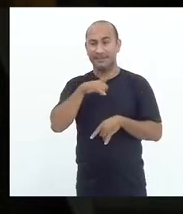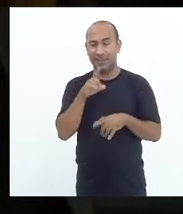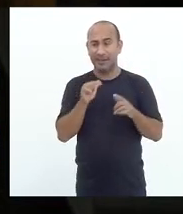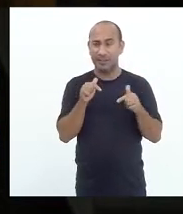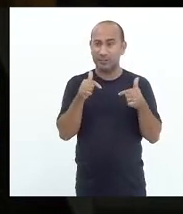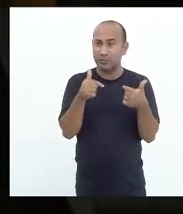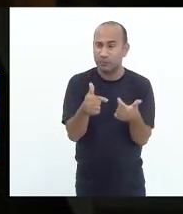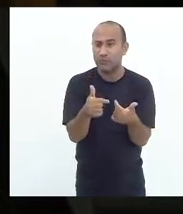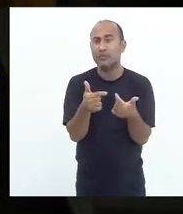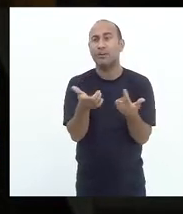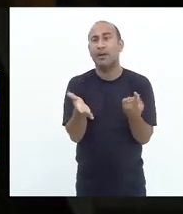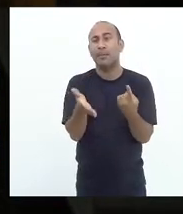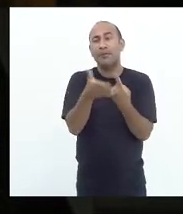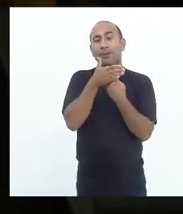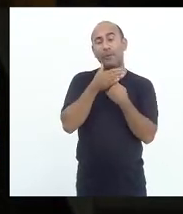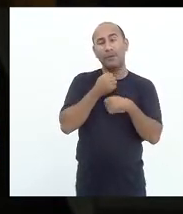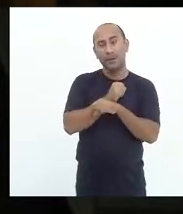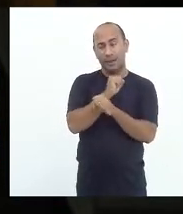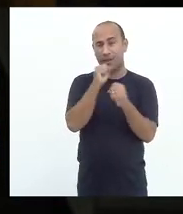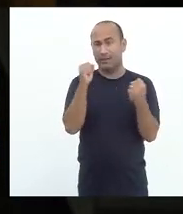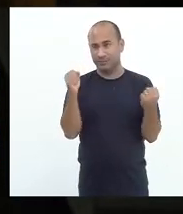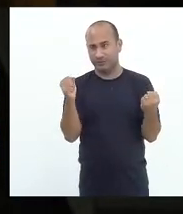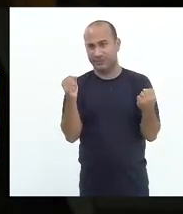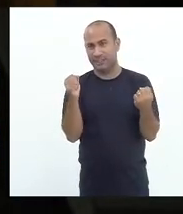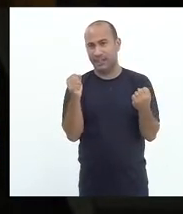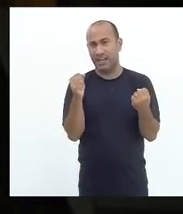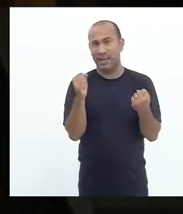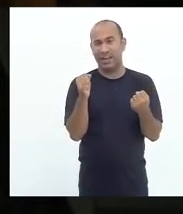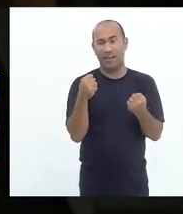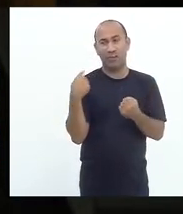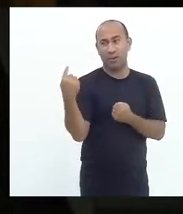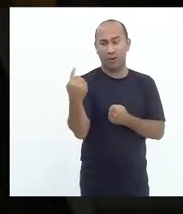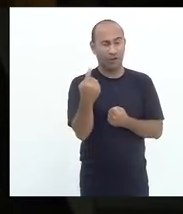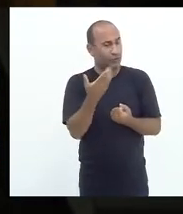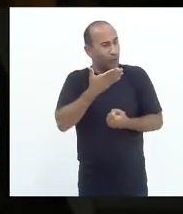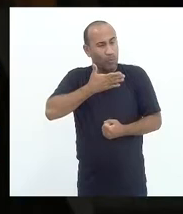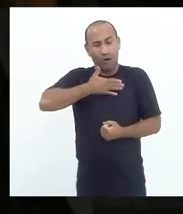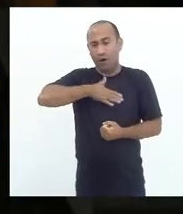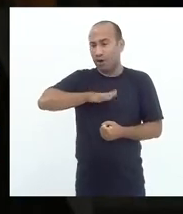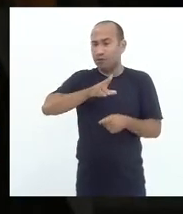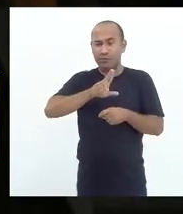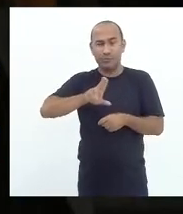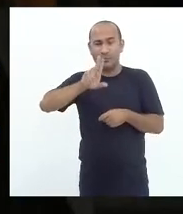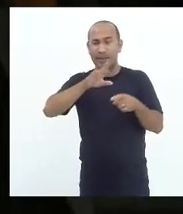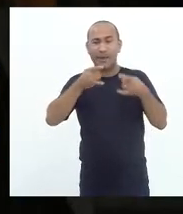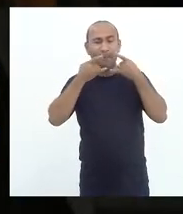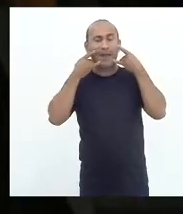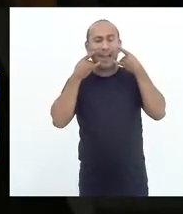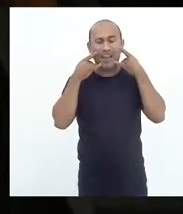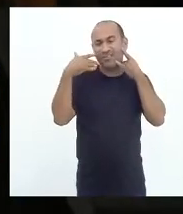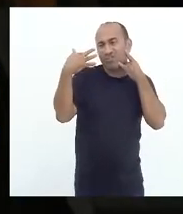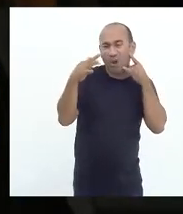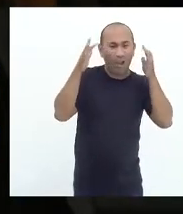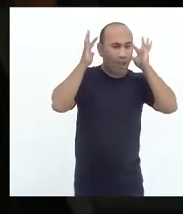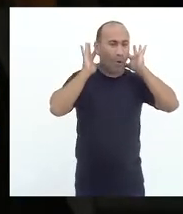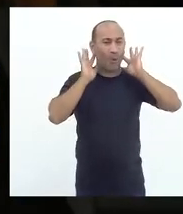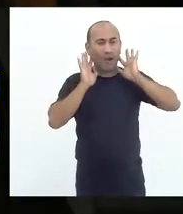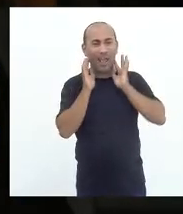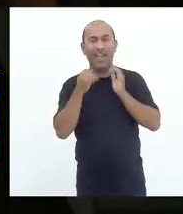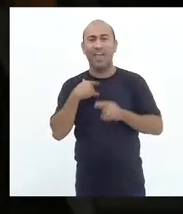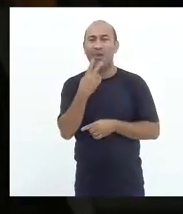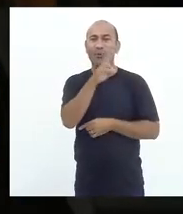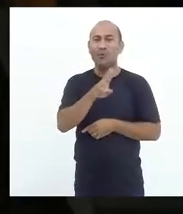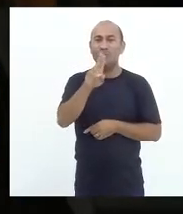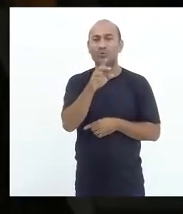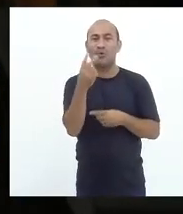profilático muito grande. Nenhum de nós gosta de usar máscara. Incomoda, machuca minha orelha. Eu uso